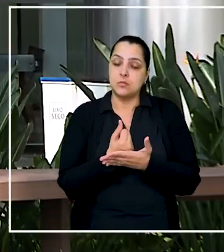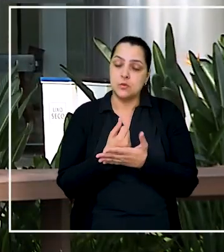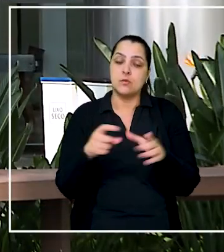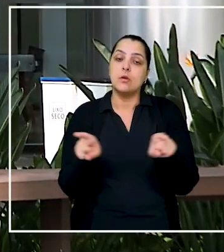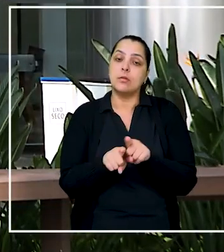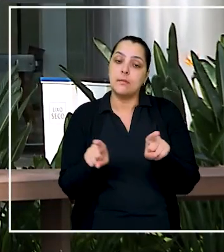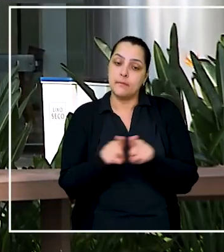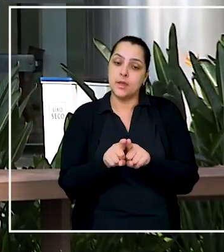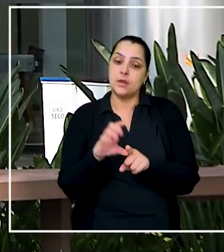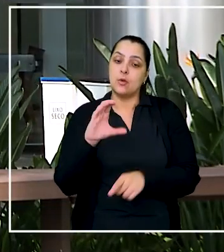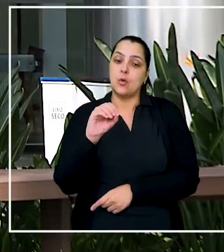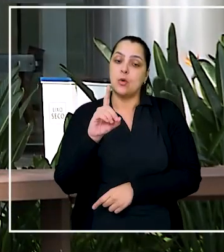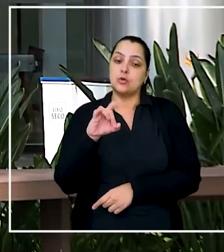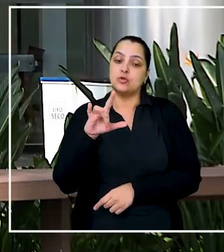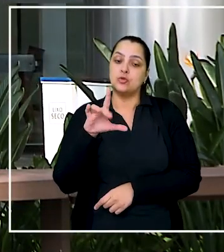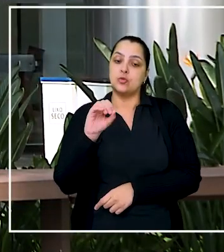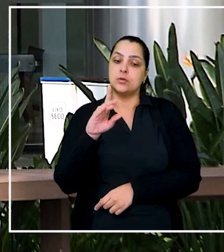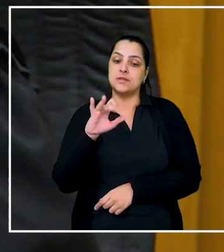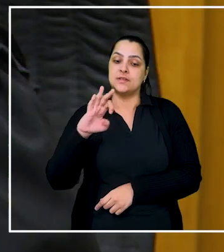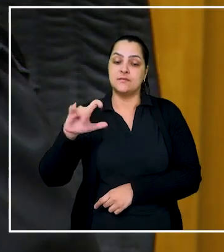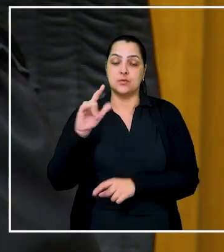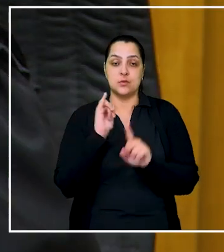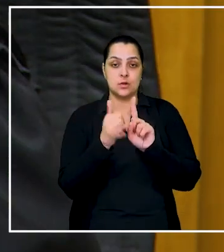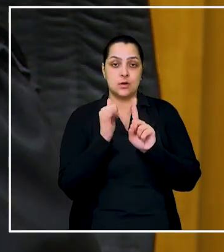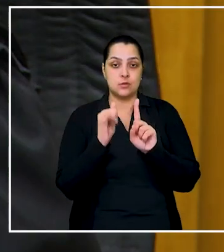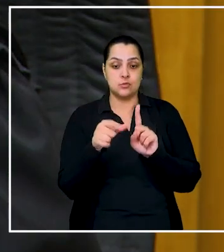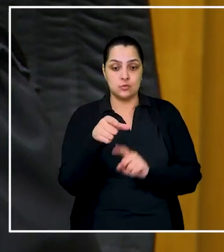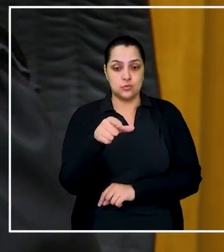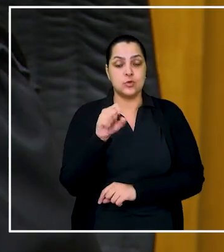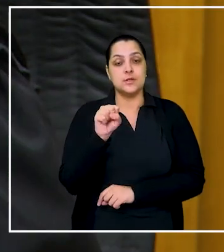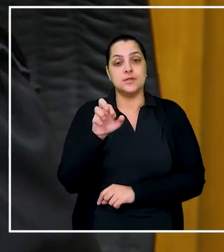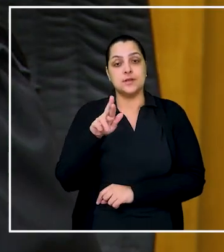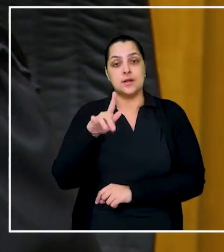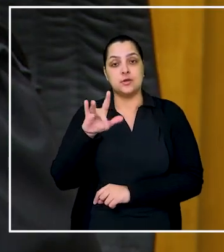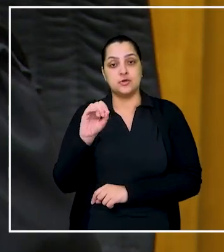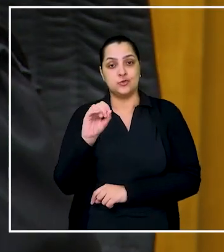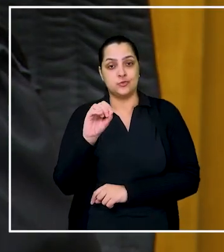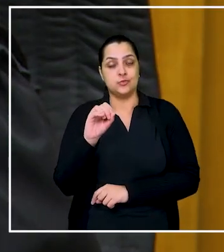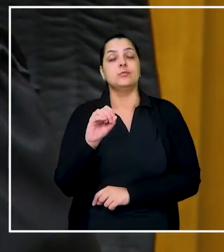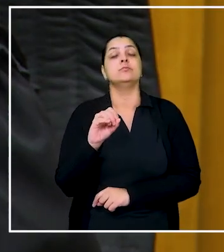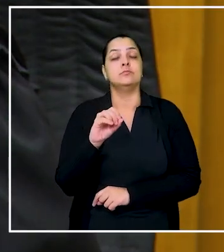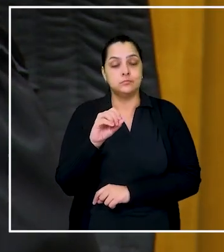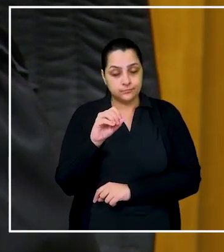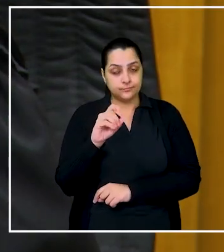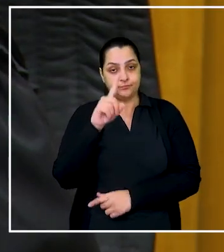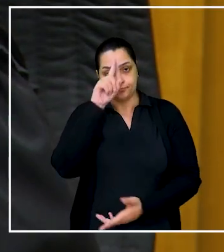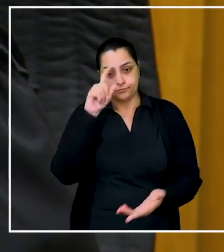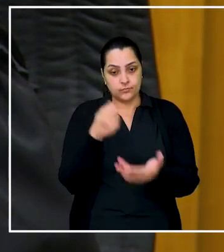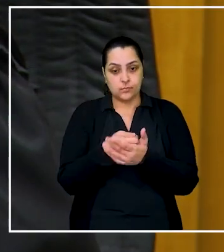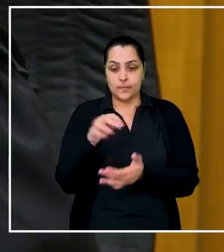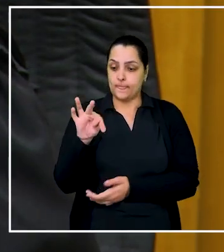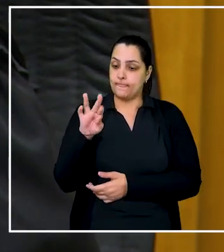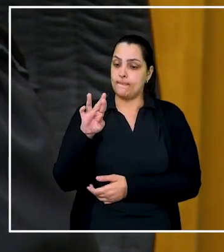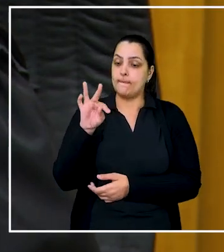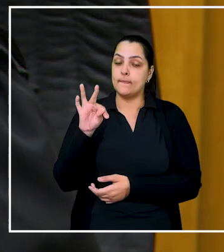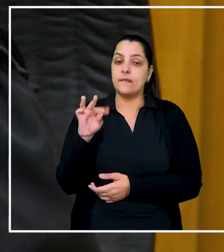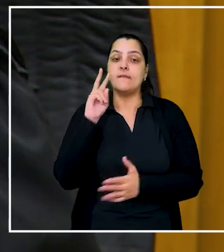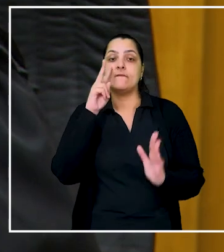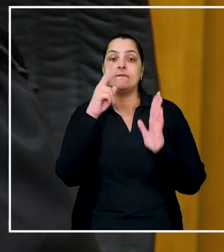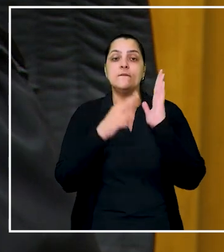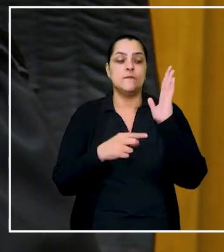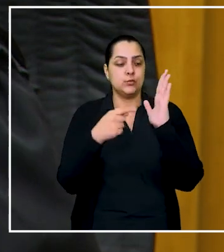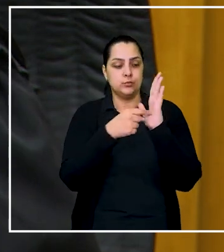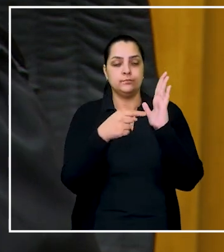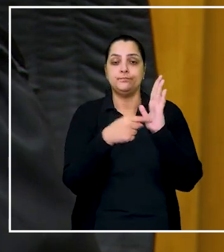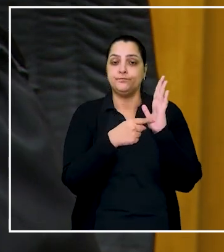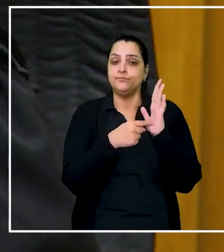do Consumidor e do Código Civil. O relator, ministro Sérgio Martins, observou que a decisão do Tribunal Regional